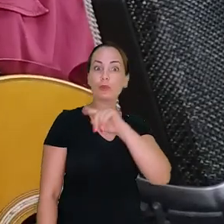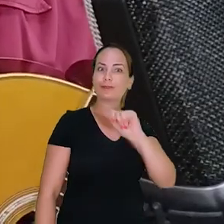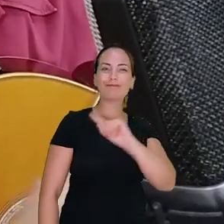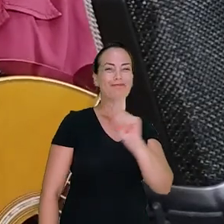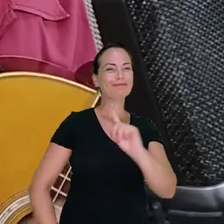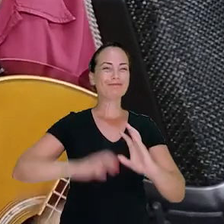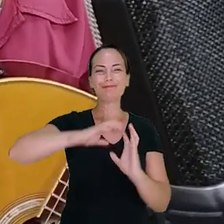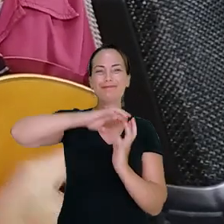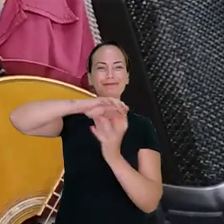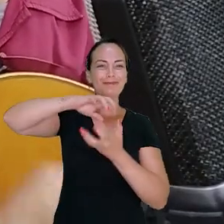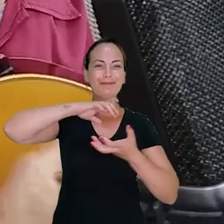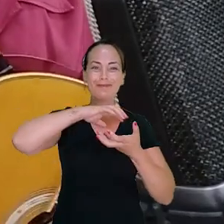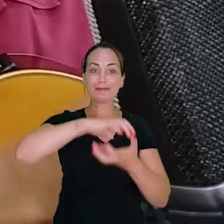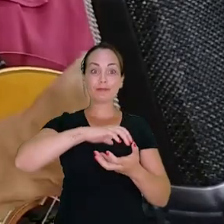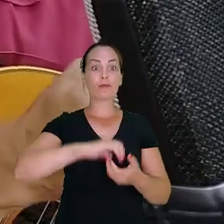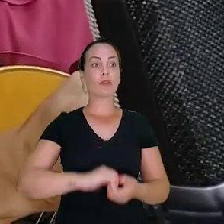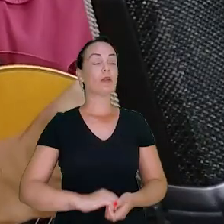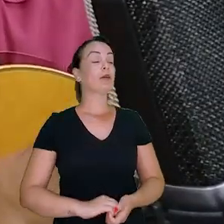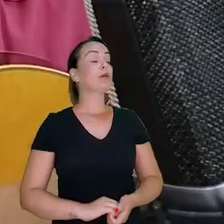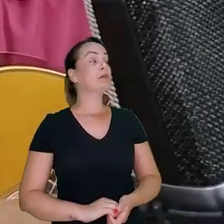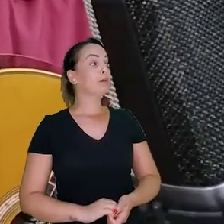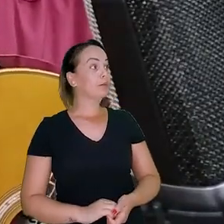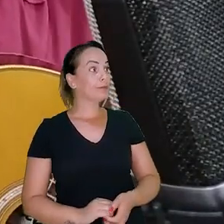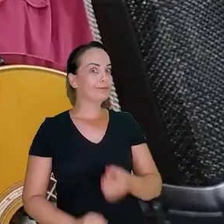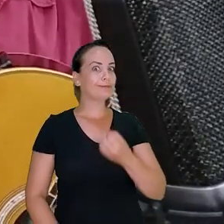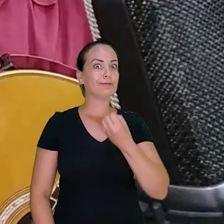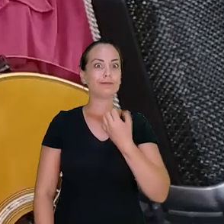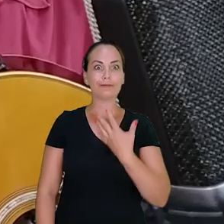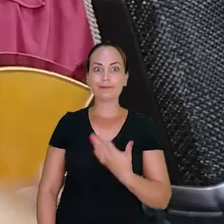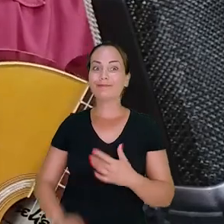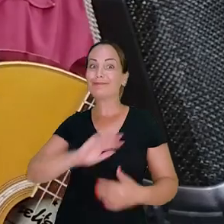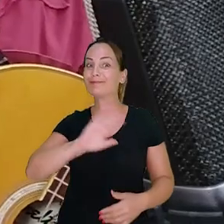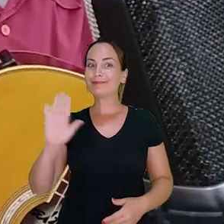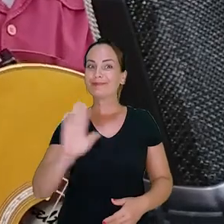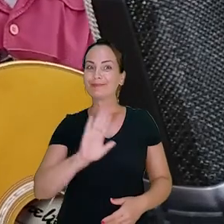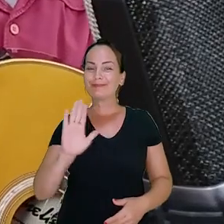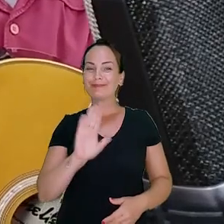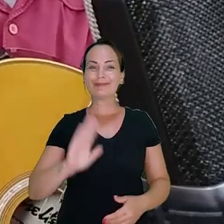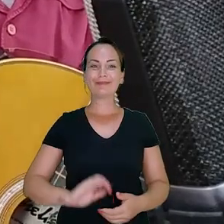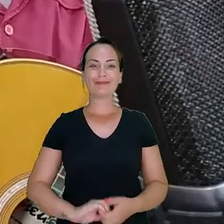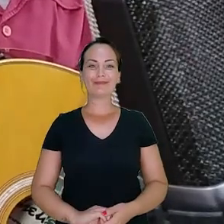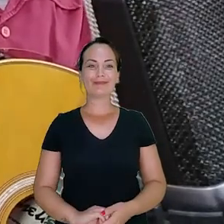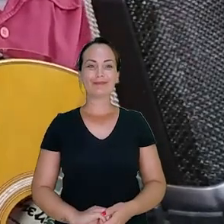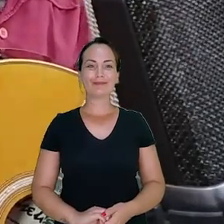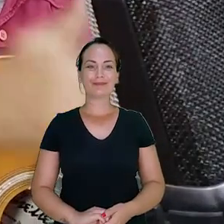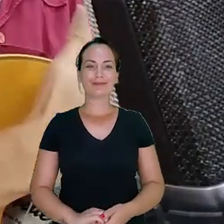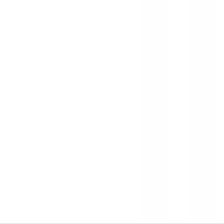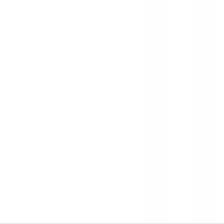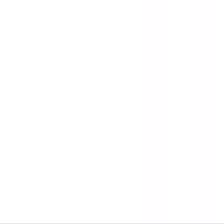Plutão. É um planeta não. Ah, bom. Ah, bom. Tchau. Tchau.